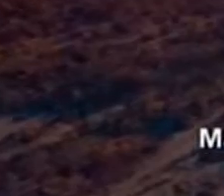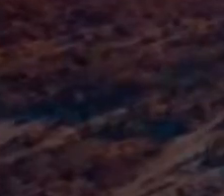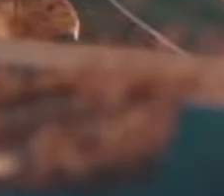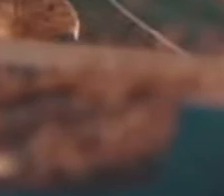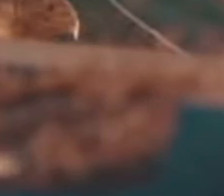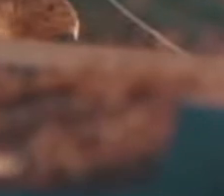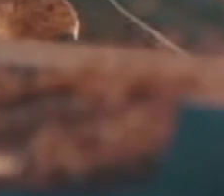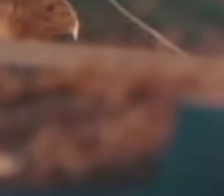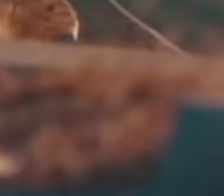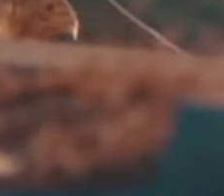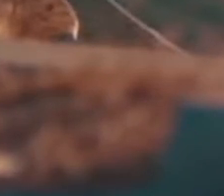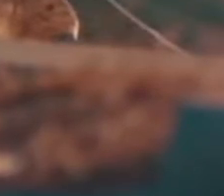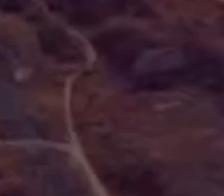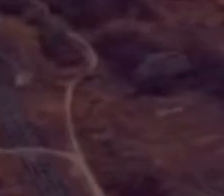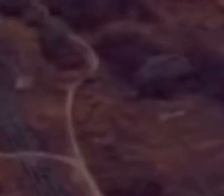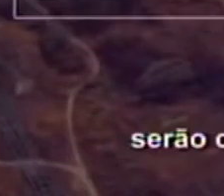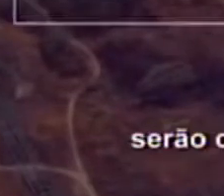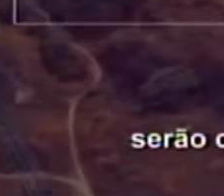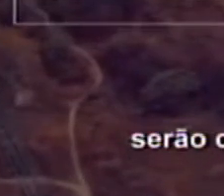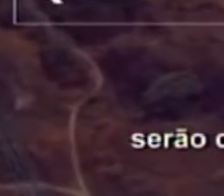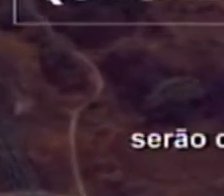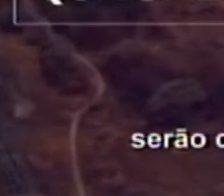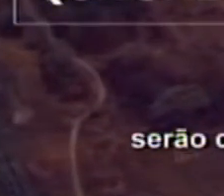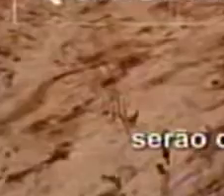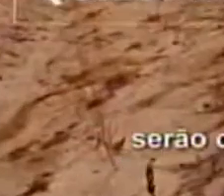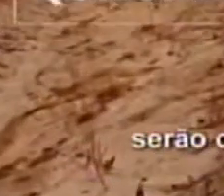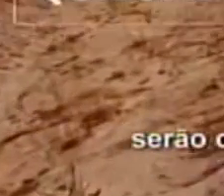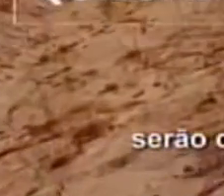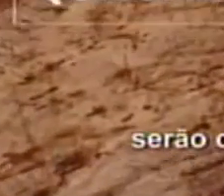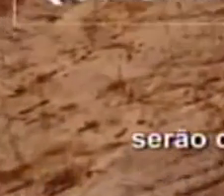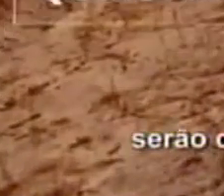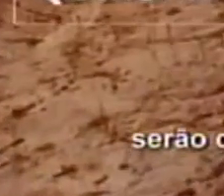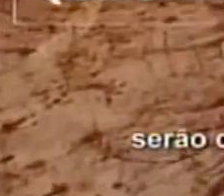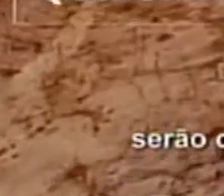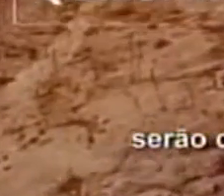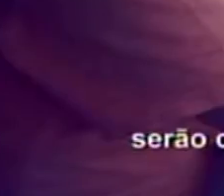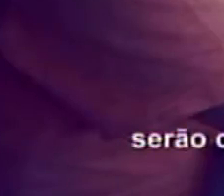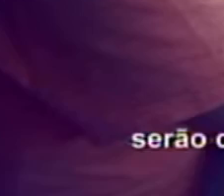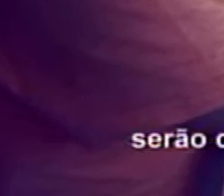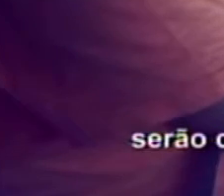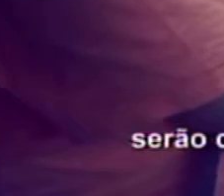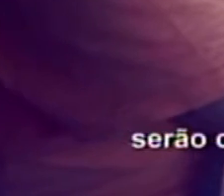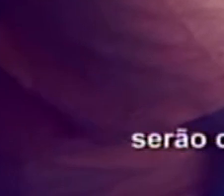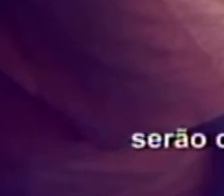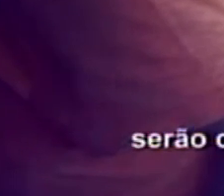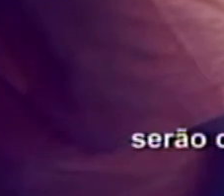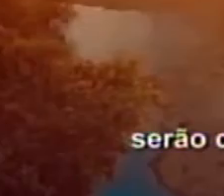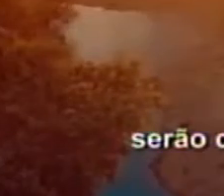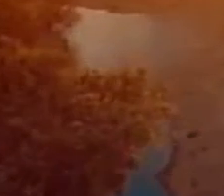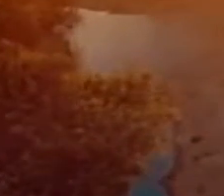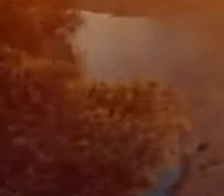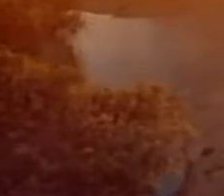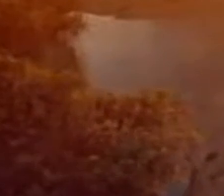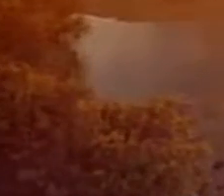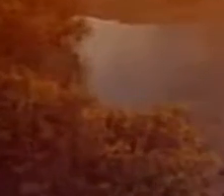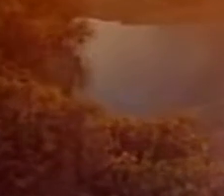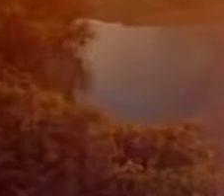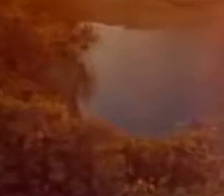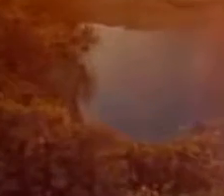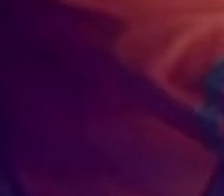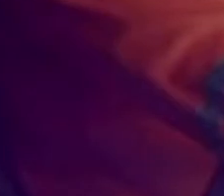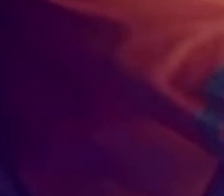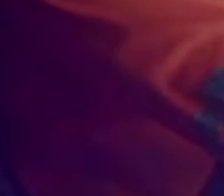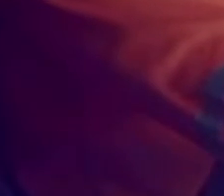foram concluídas. E até o fim de 2018, serão cerca de 3 mil quilômetros de estradas requalificadas.